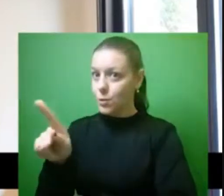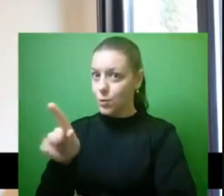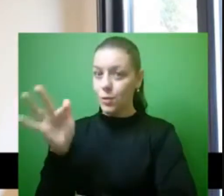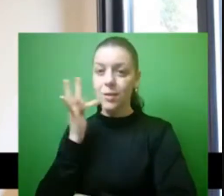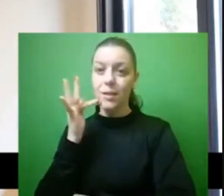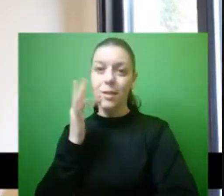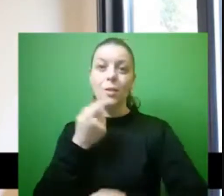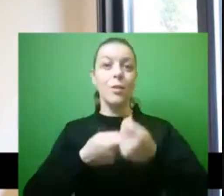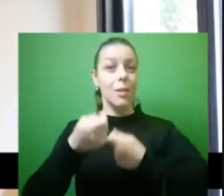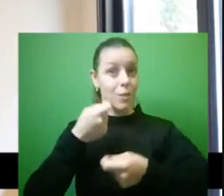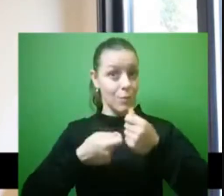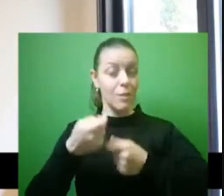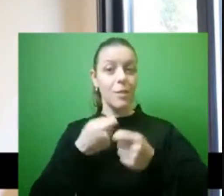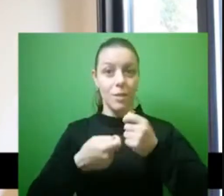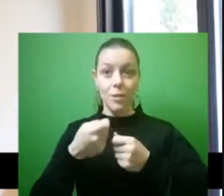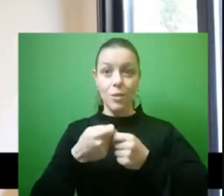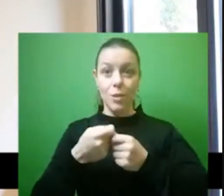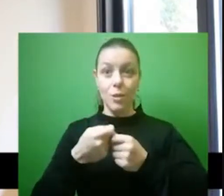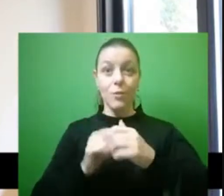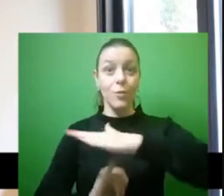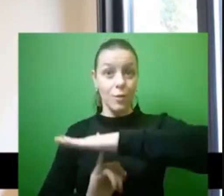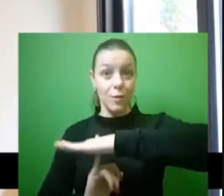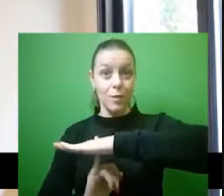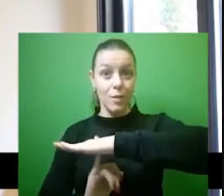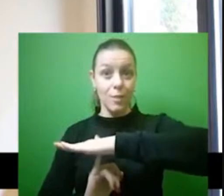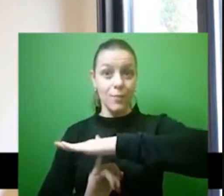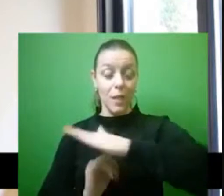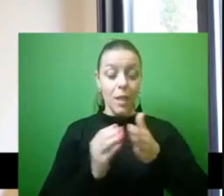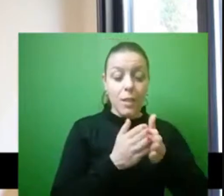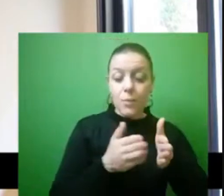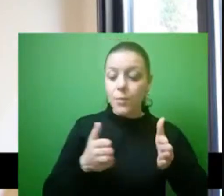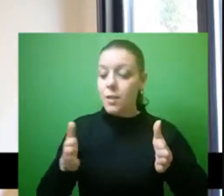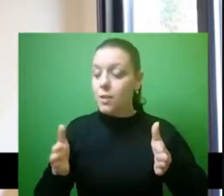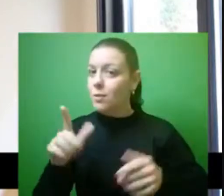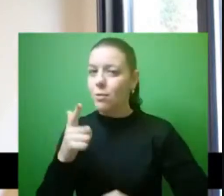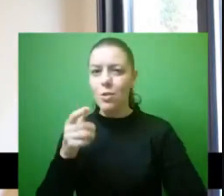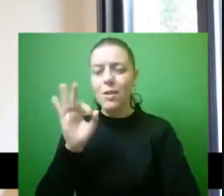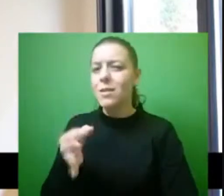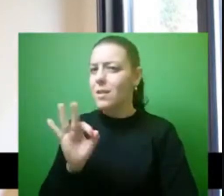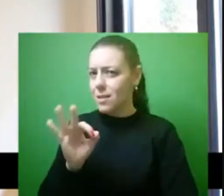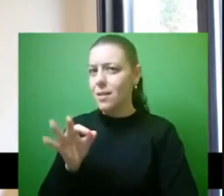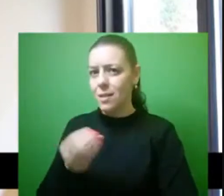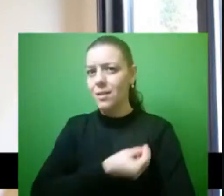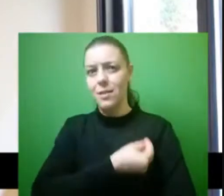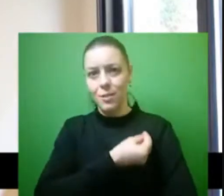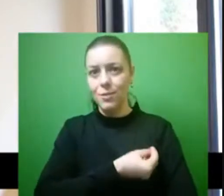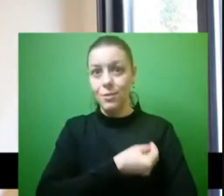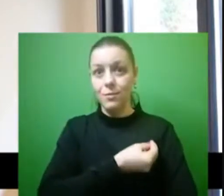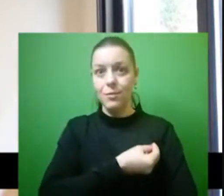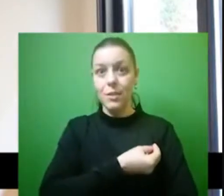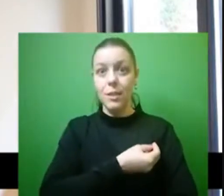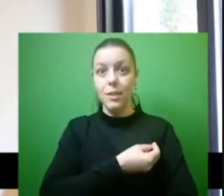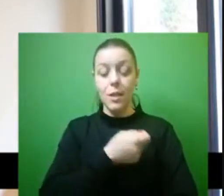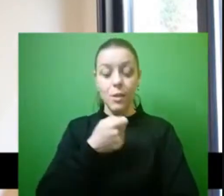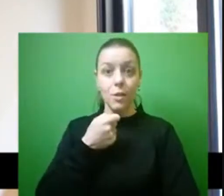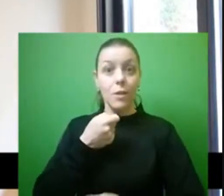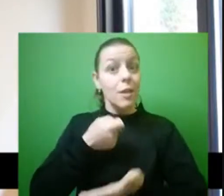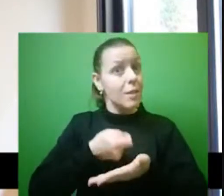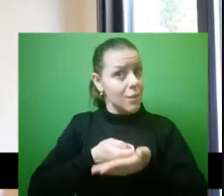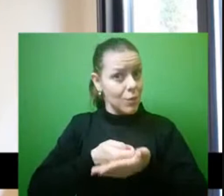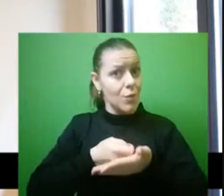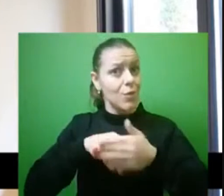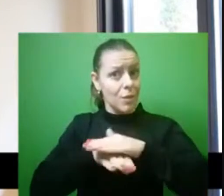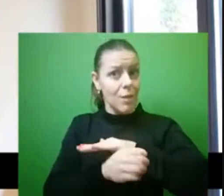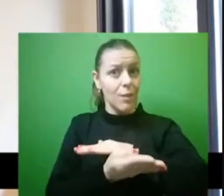aos professores e técnico-administrativos do nosso instituto. Durante esse período de incertezas que vivemos e